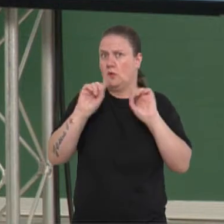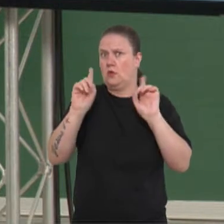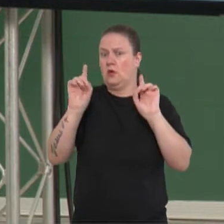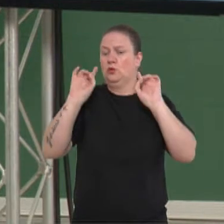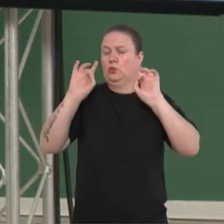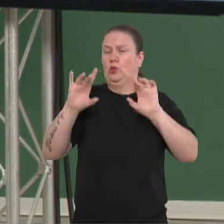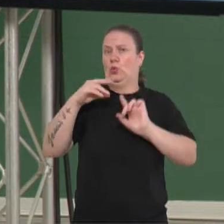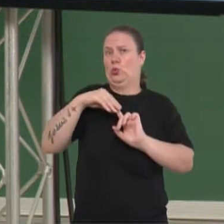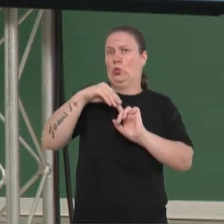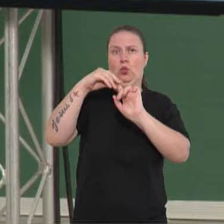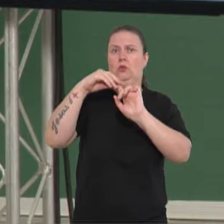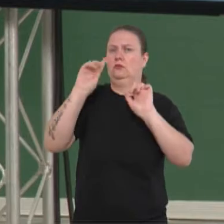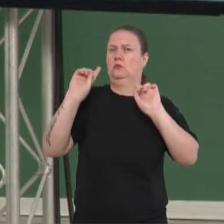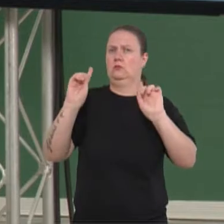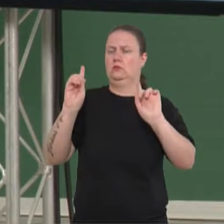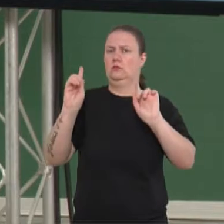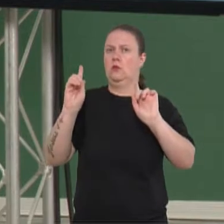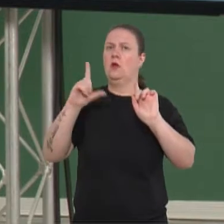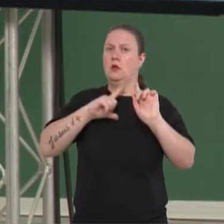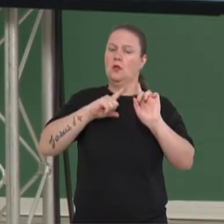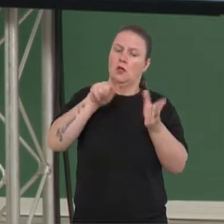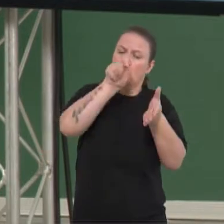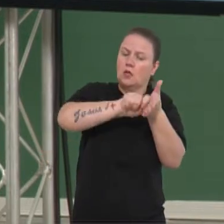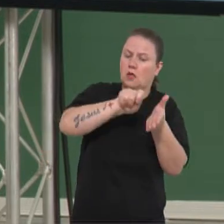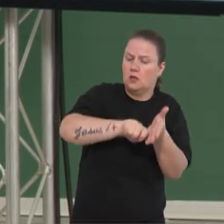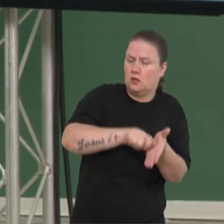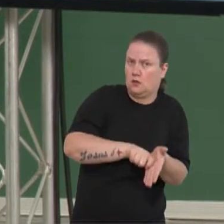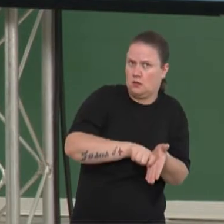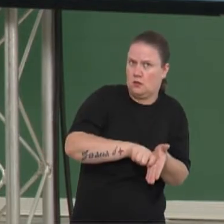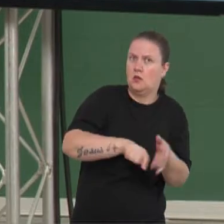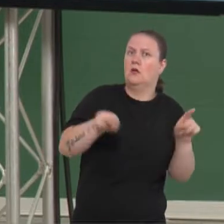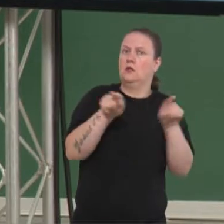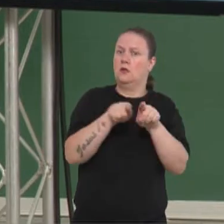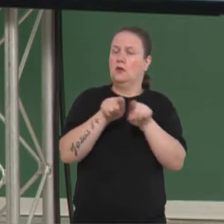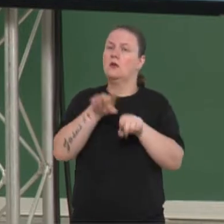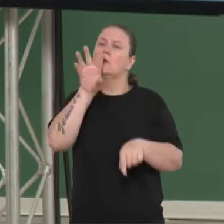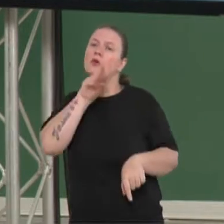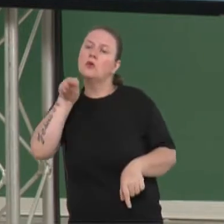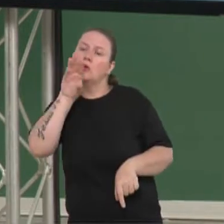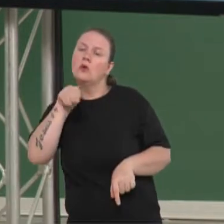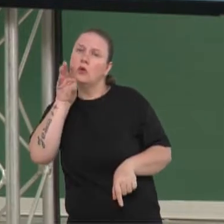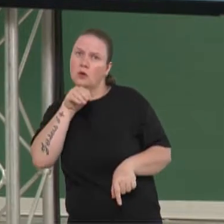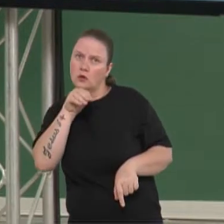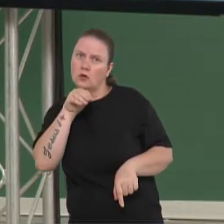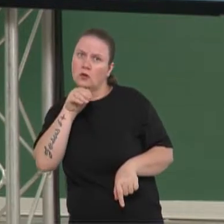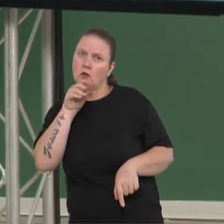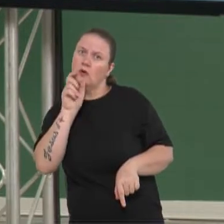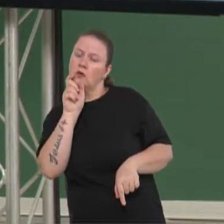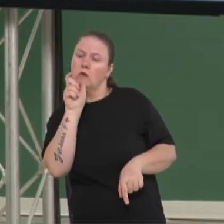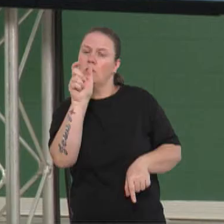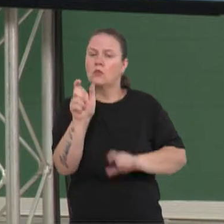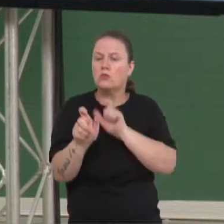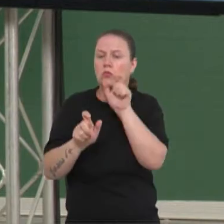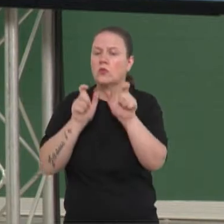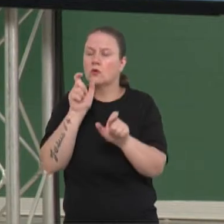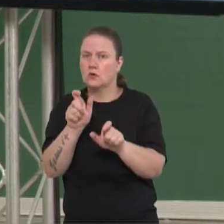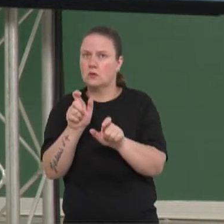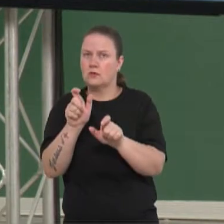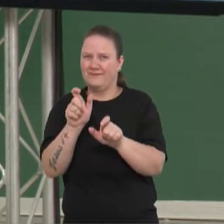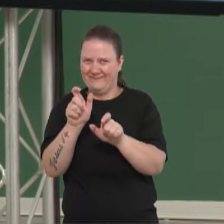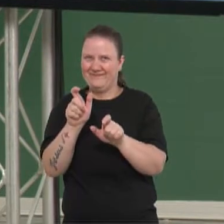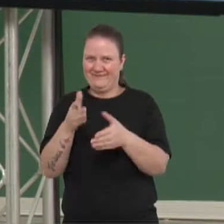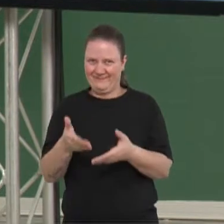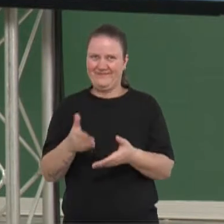como linguagem verbal a escrita e a falada. Usei por meio da palavra, é uma linguagem